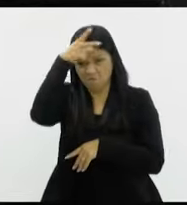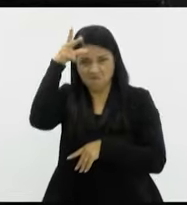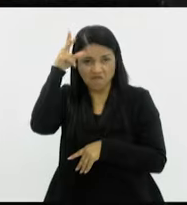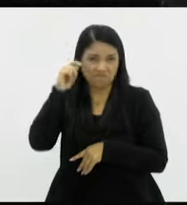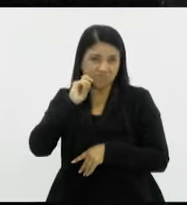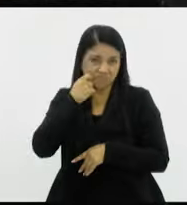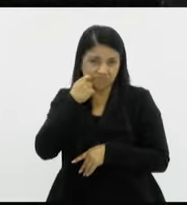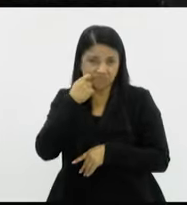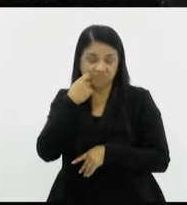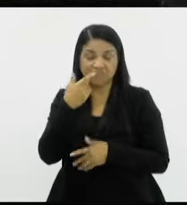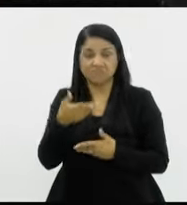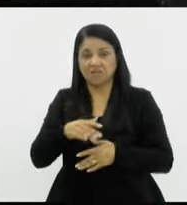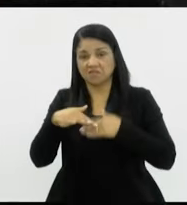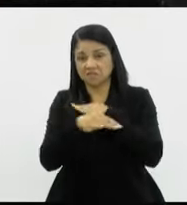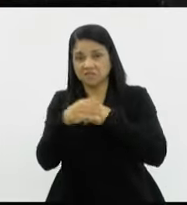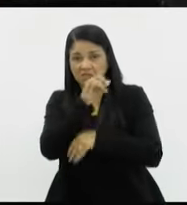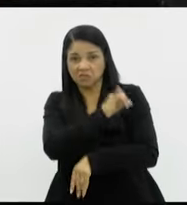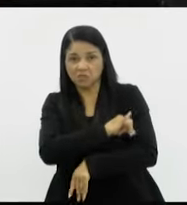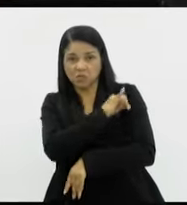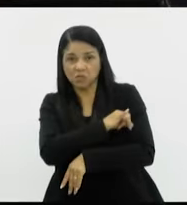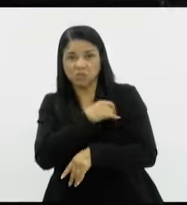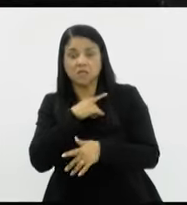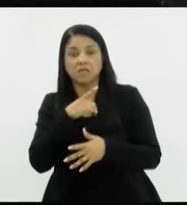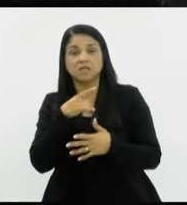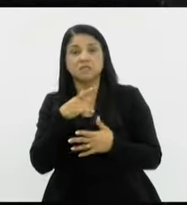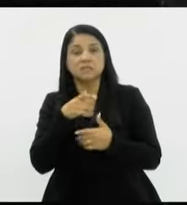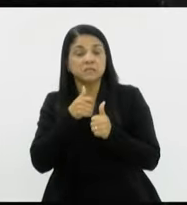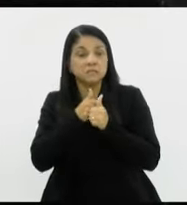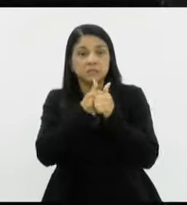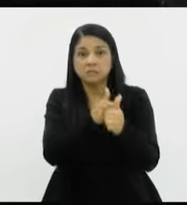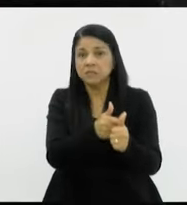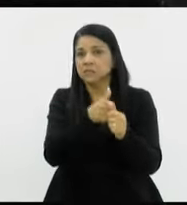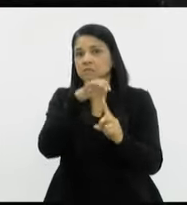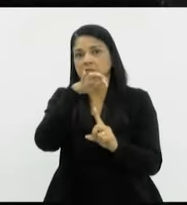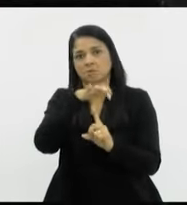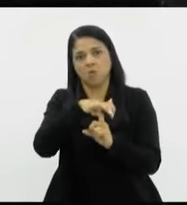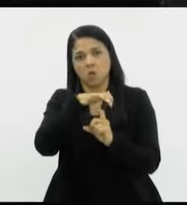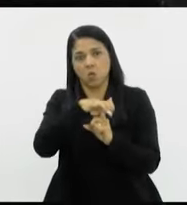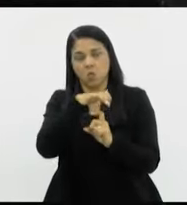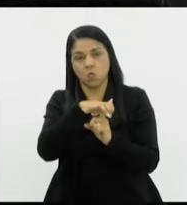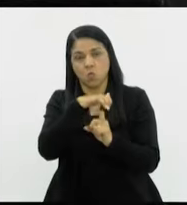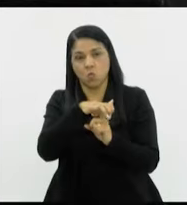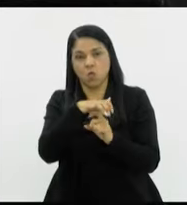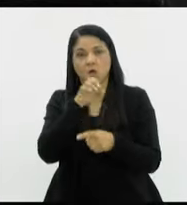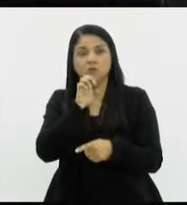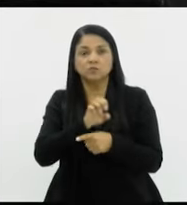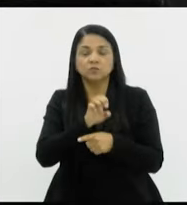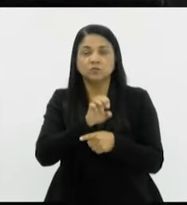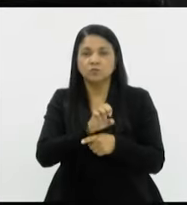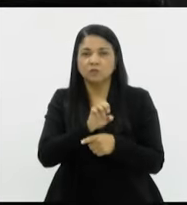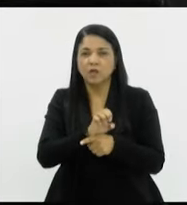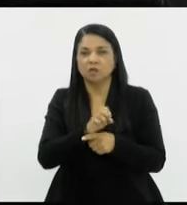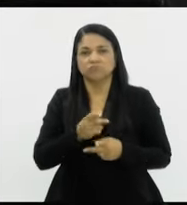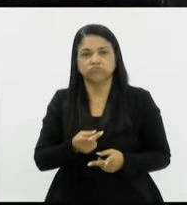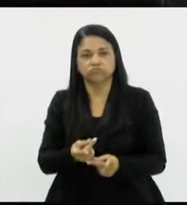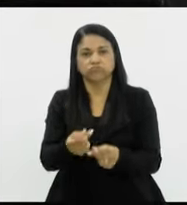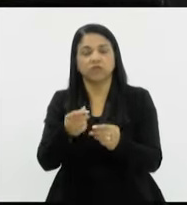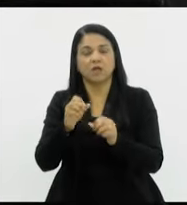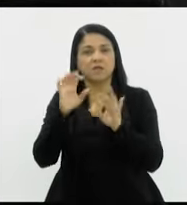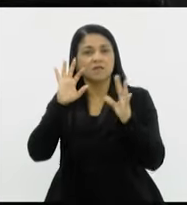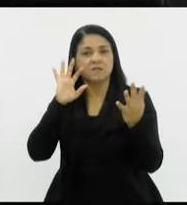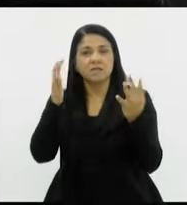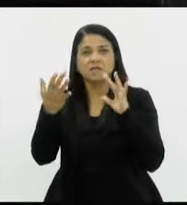uma sistemática mania de perseguir camelôs. É um estado que perpetua as